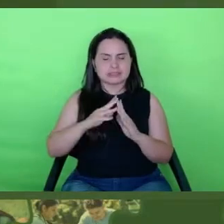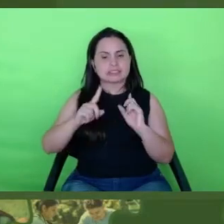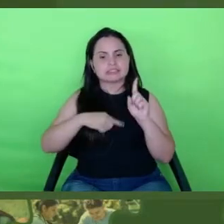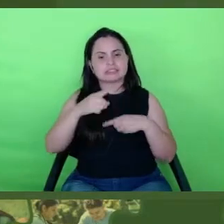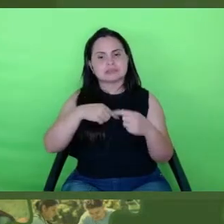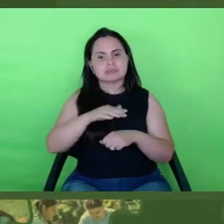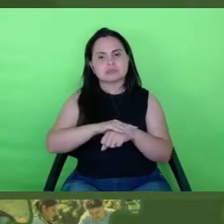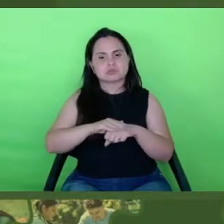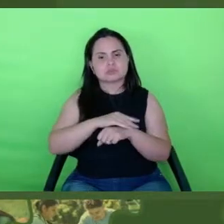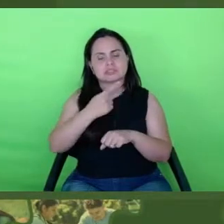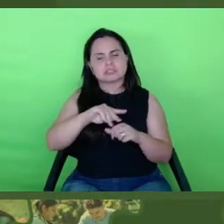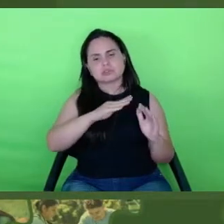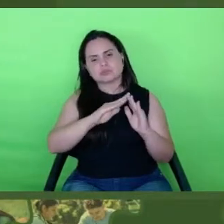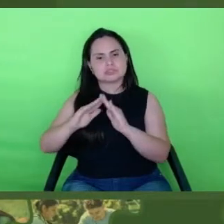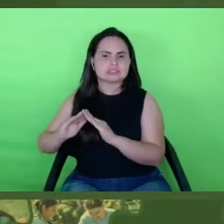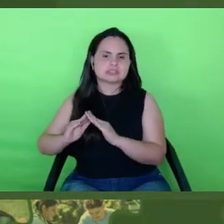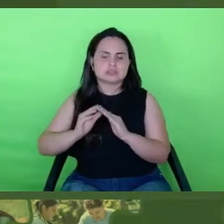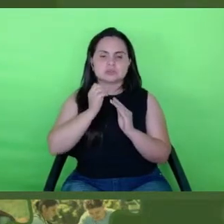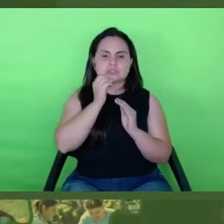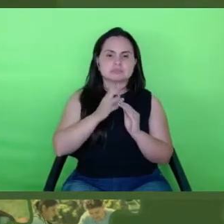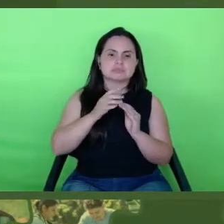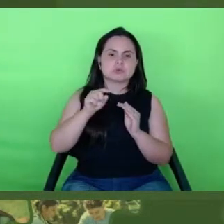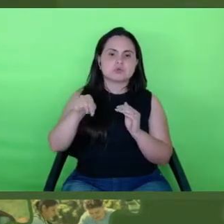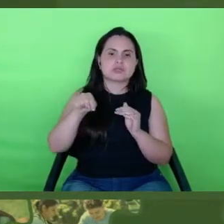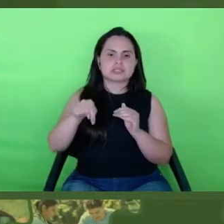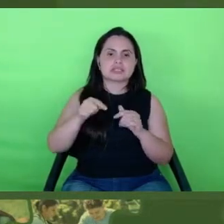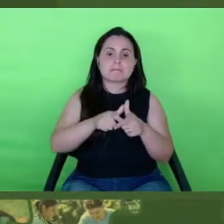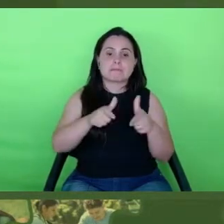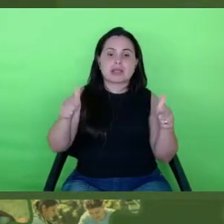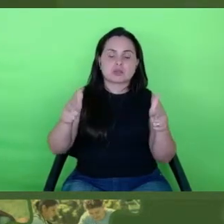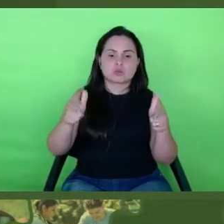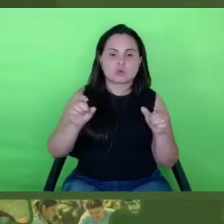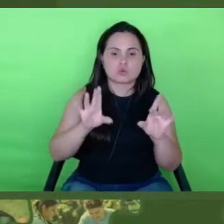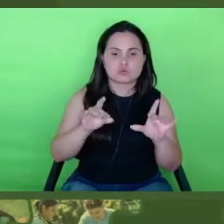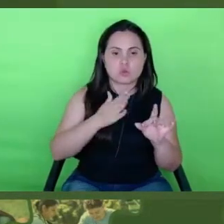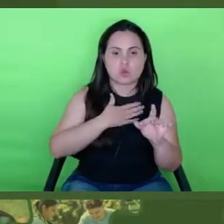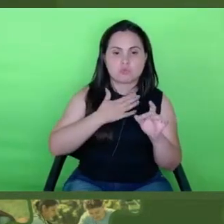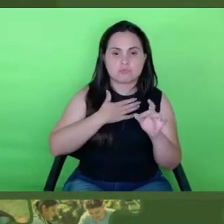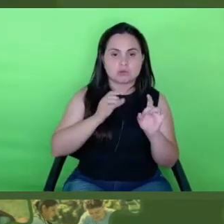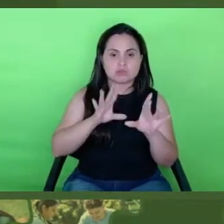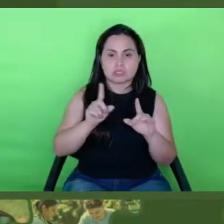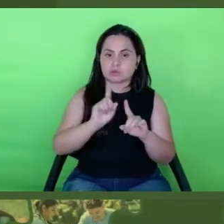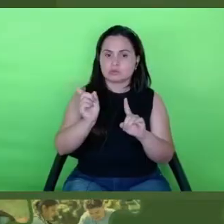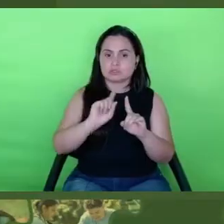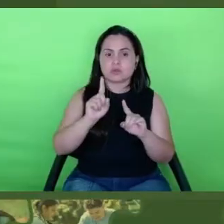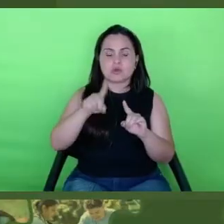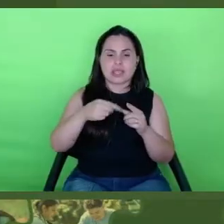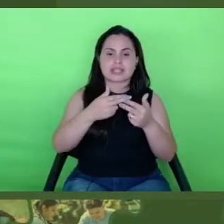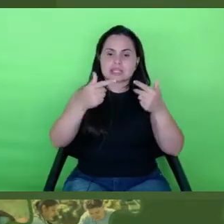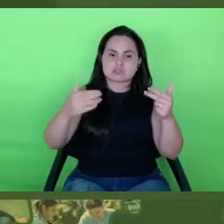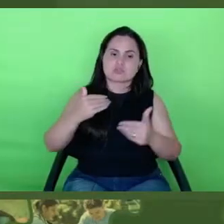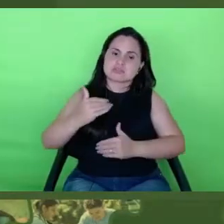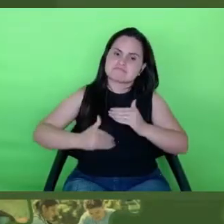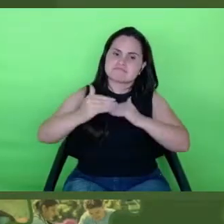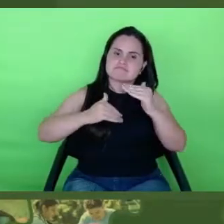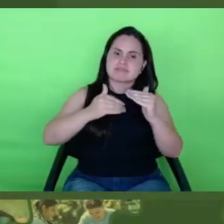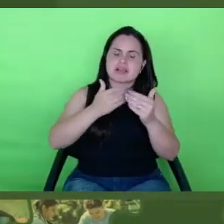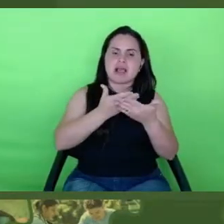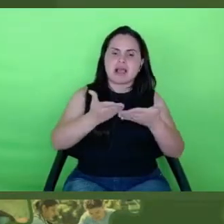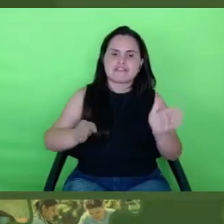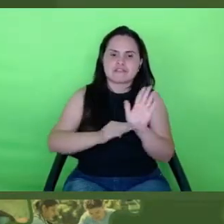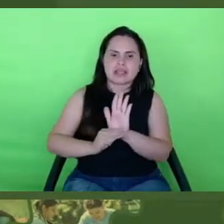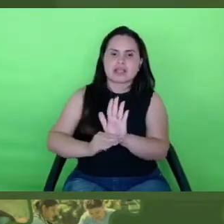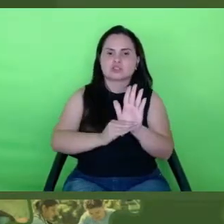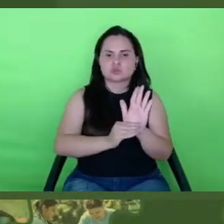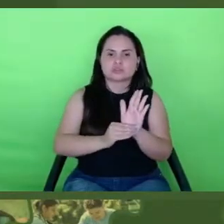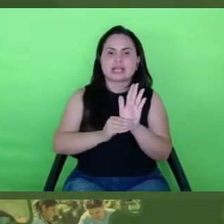seu vizinho, olha, que tal a gente ter um quintal aqui maior, não só o meu, o seu. É assim que as coisas vão se construindo. Aí elas vão atingindo uma